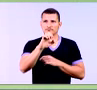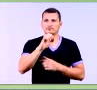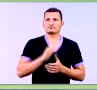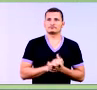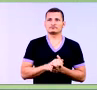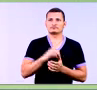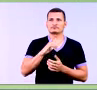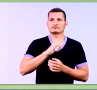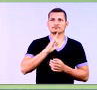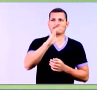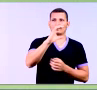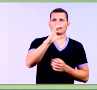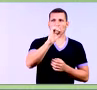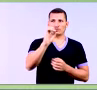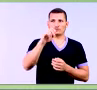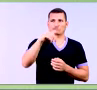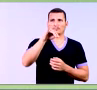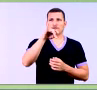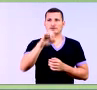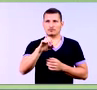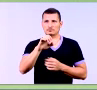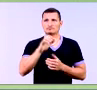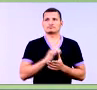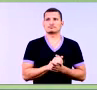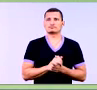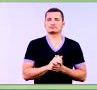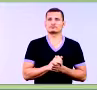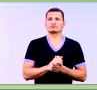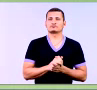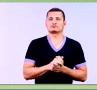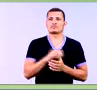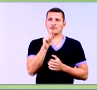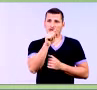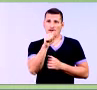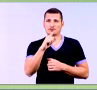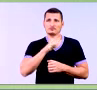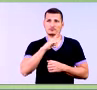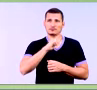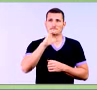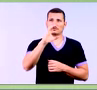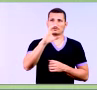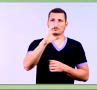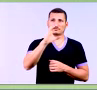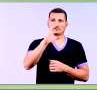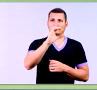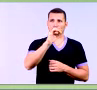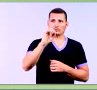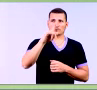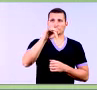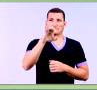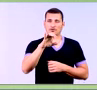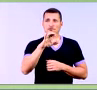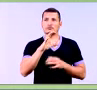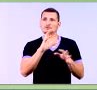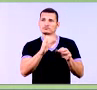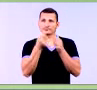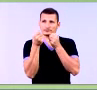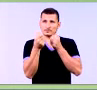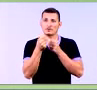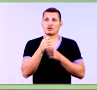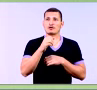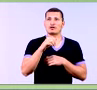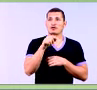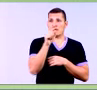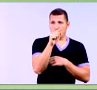um cookie sendo setado e aqui nós temos um cookie sendo recuperado. O cookie, ele armazena sempre